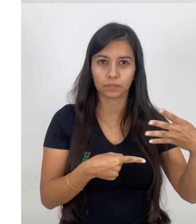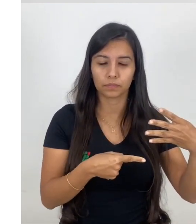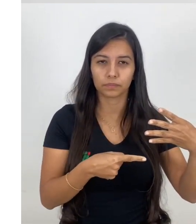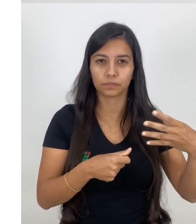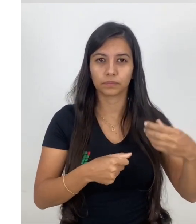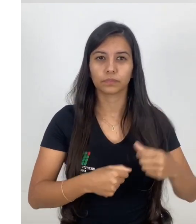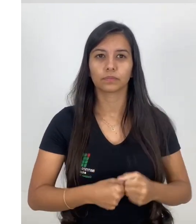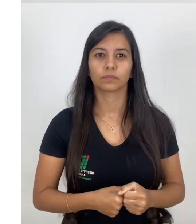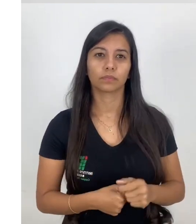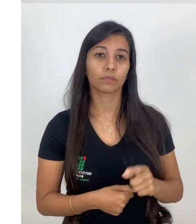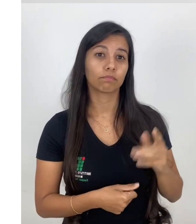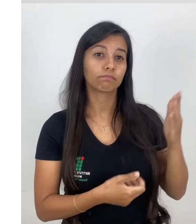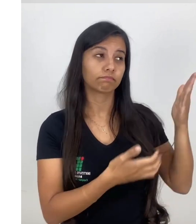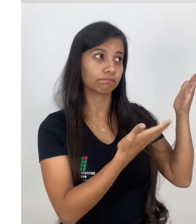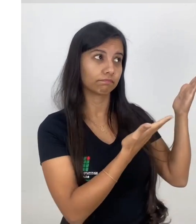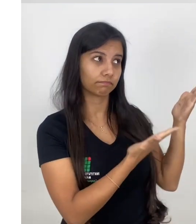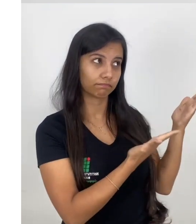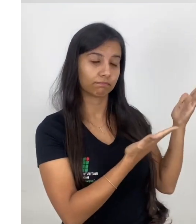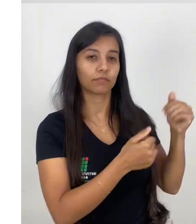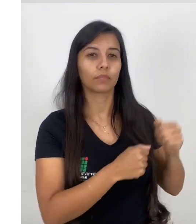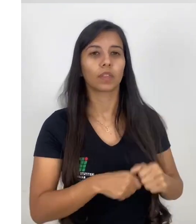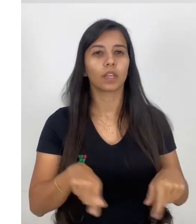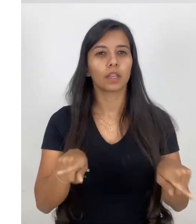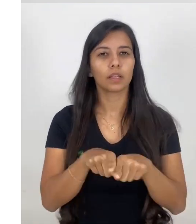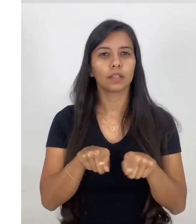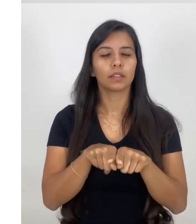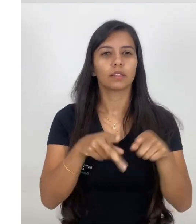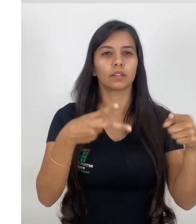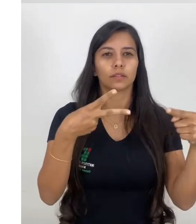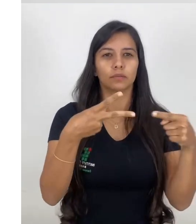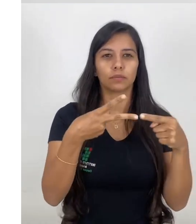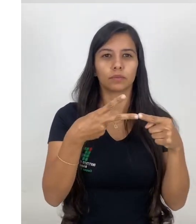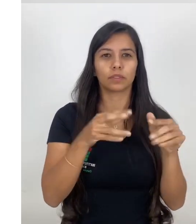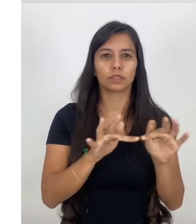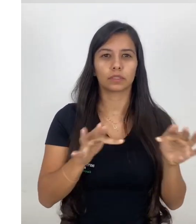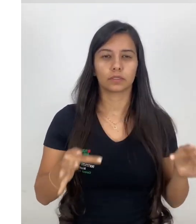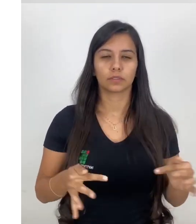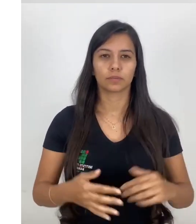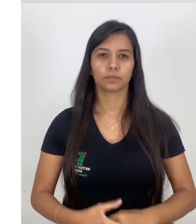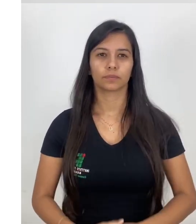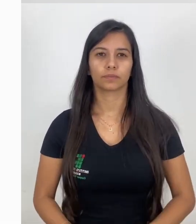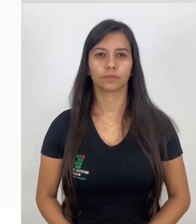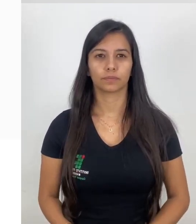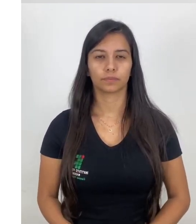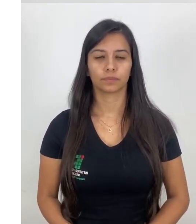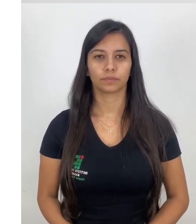os seus componentes, que são esses que estão aqui na tela, e a 2 vai ter os dela também.